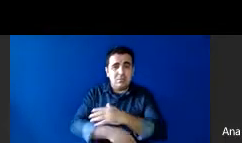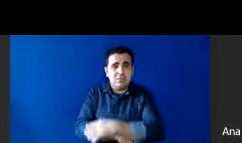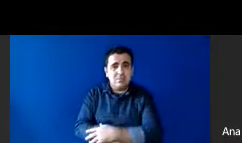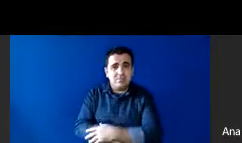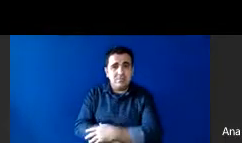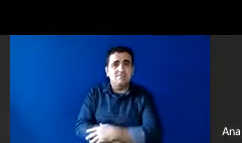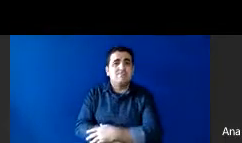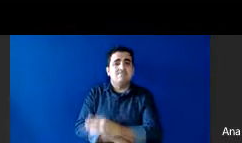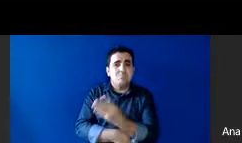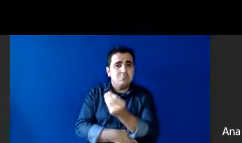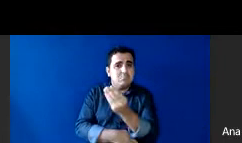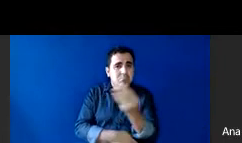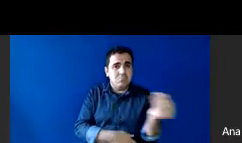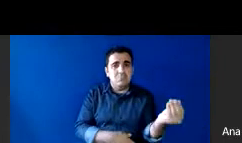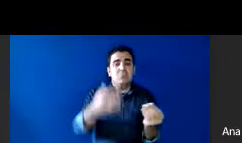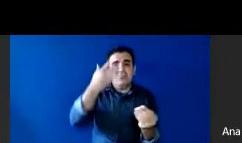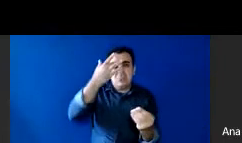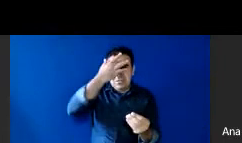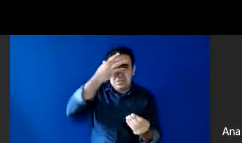Muitas das pessoas na nossa